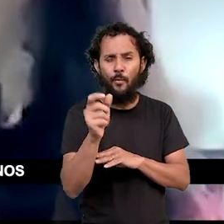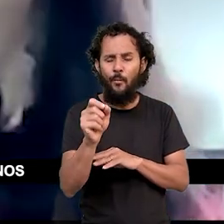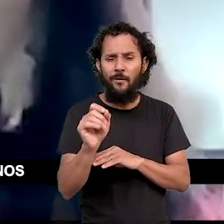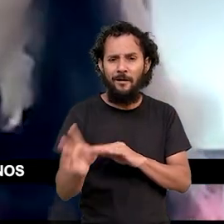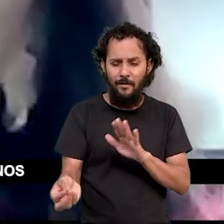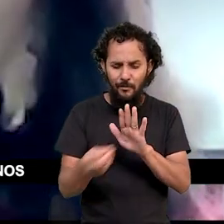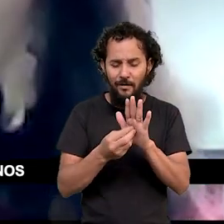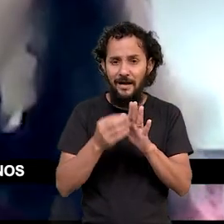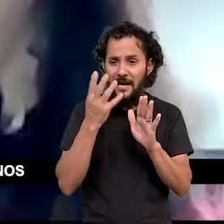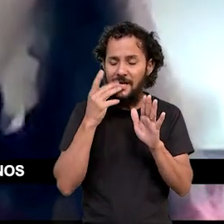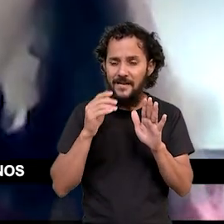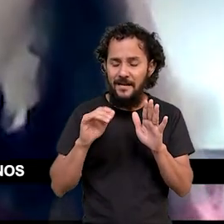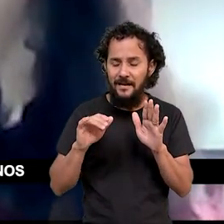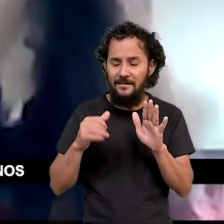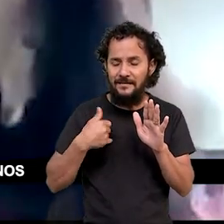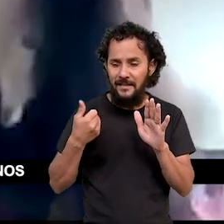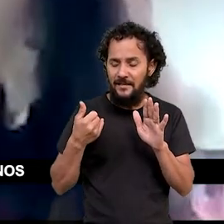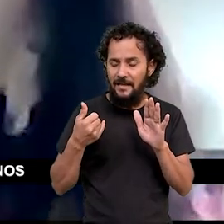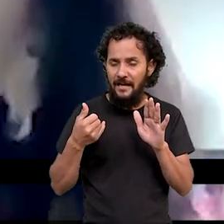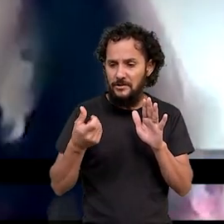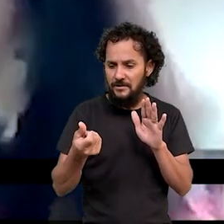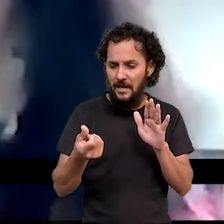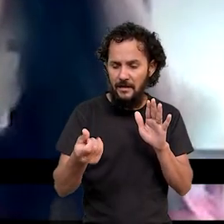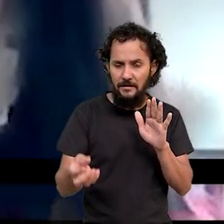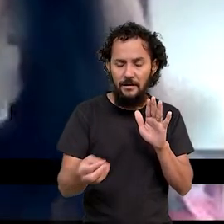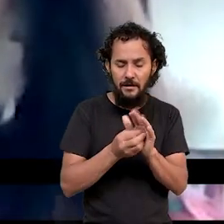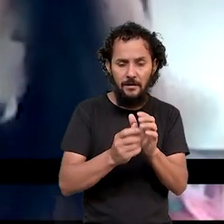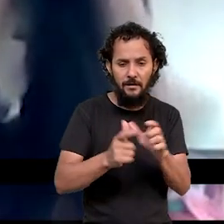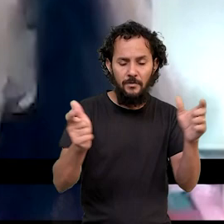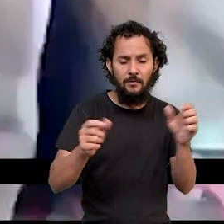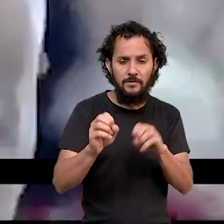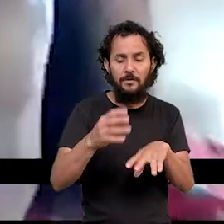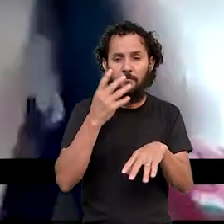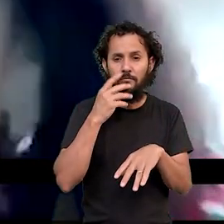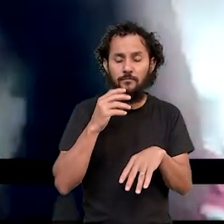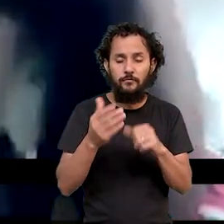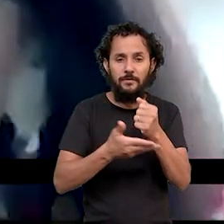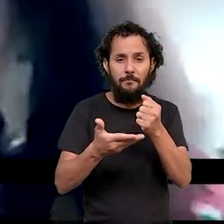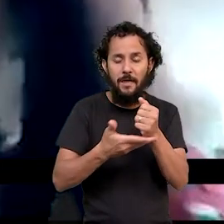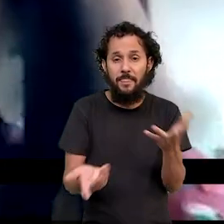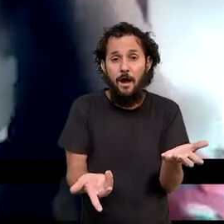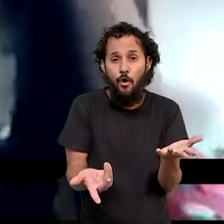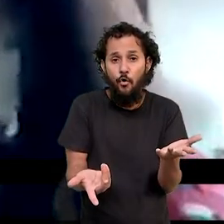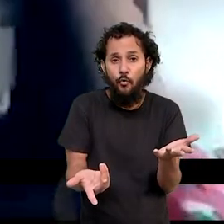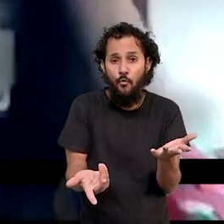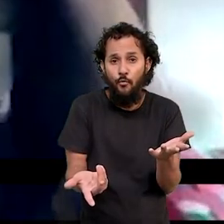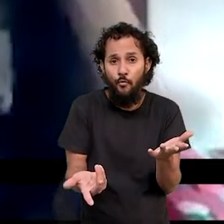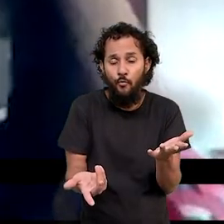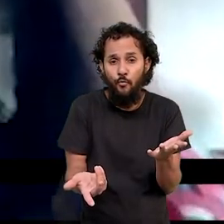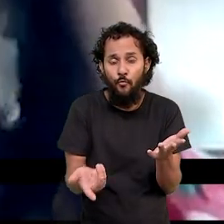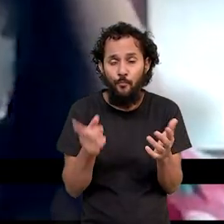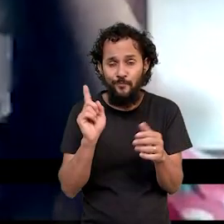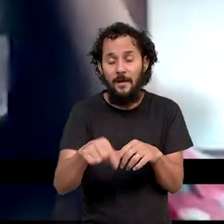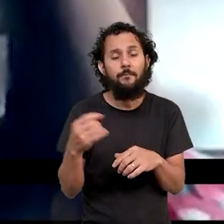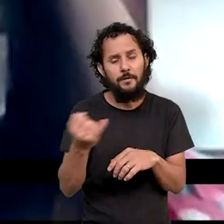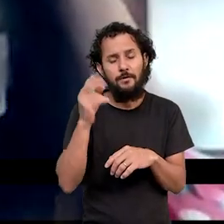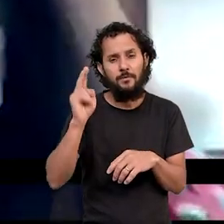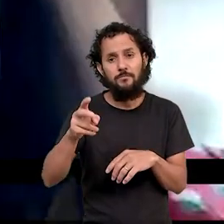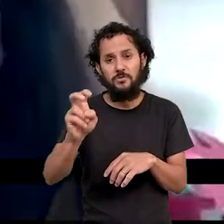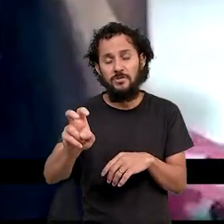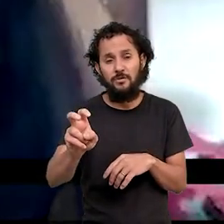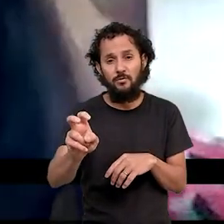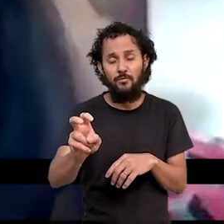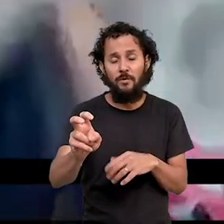que inclui a criança de 6 anos, amplia o ensino fundamental, primeiro em 2005, é importante dizer